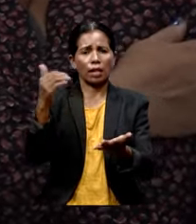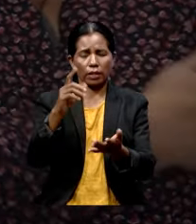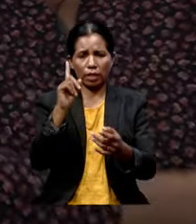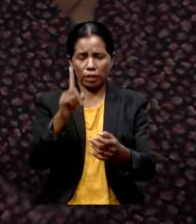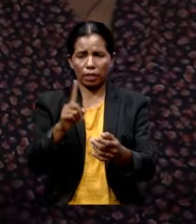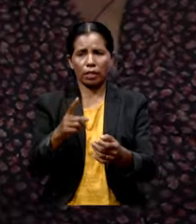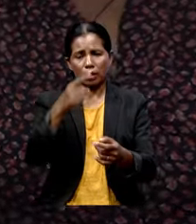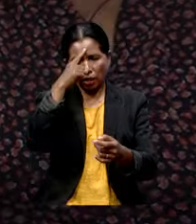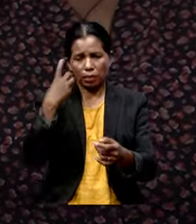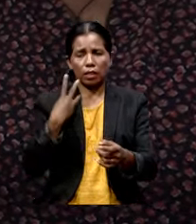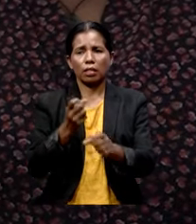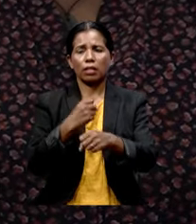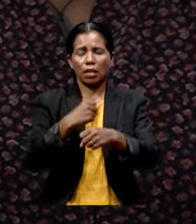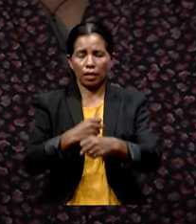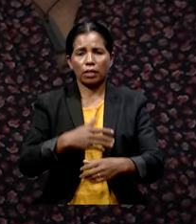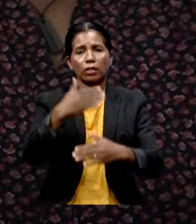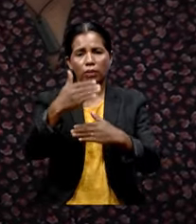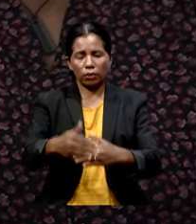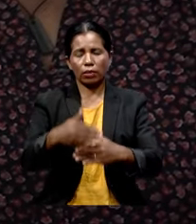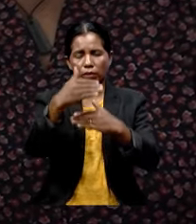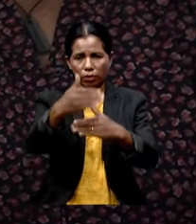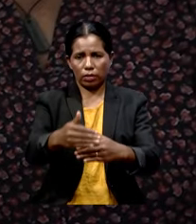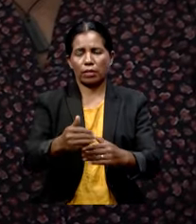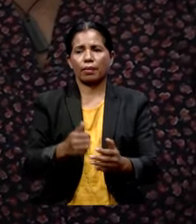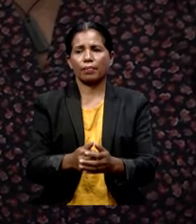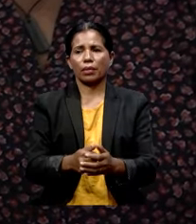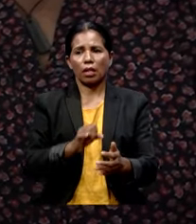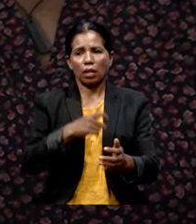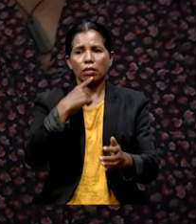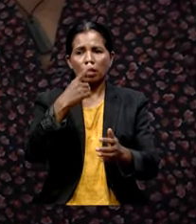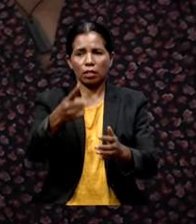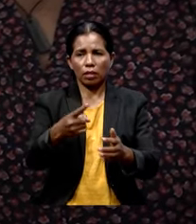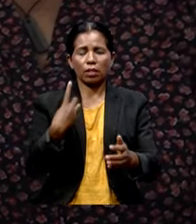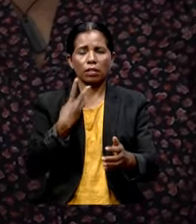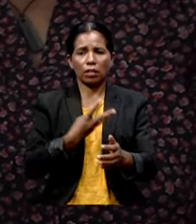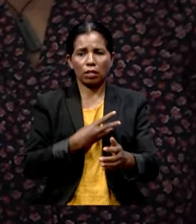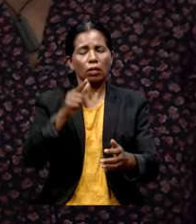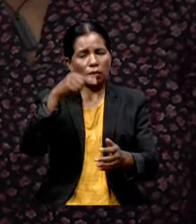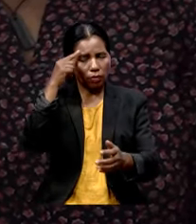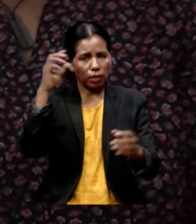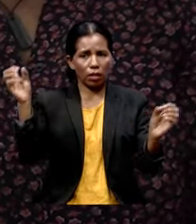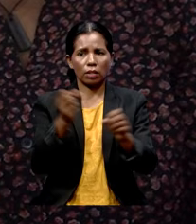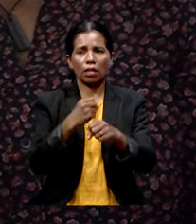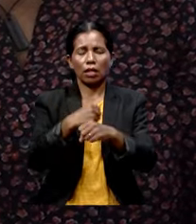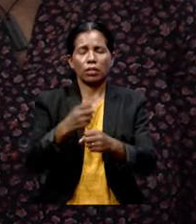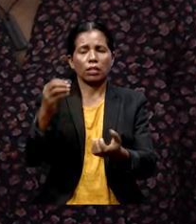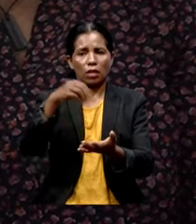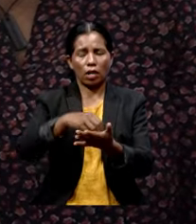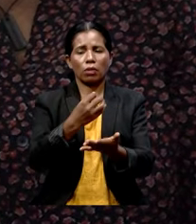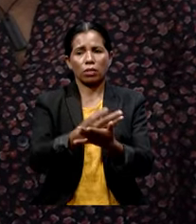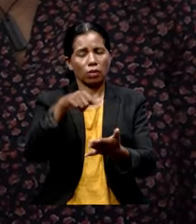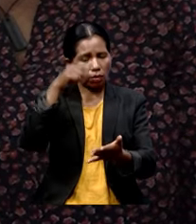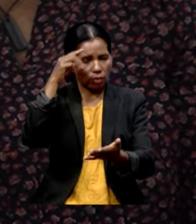Sim, da maneira que está halo faseadamente, né? Está halo faseadamente. A até tem que governo Laos lá está osan. Governo